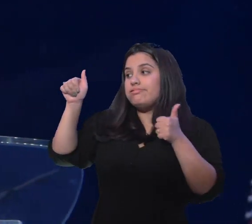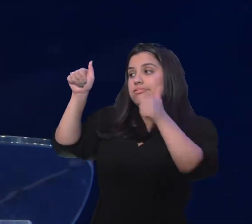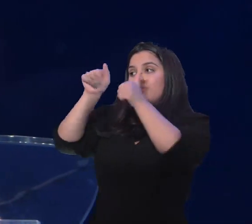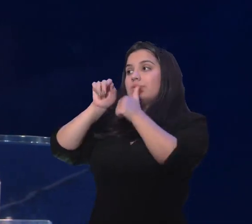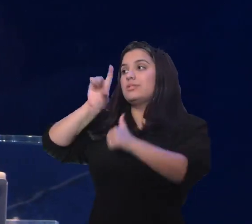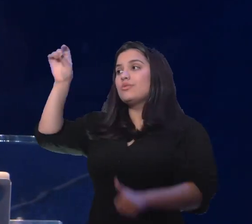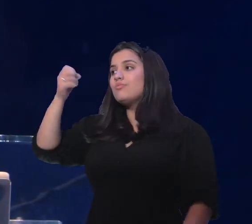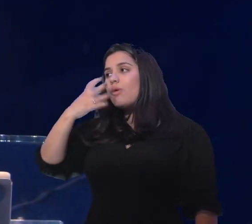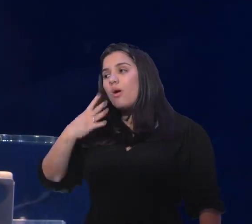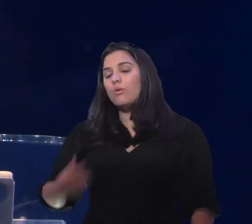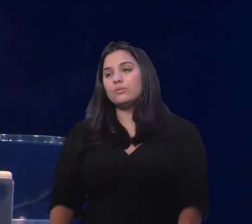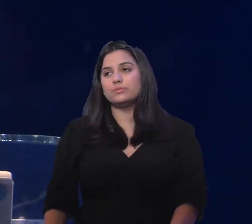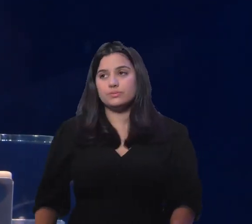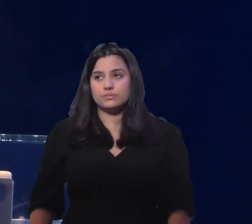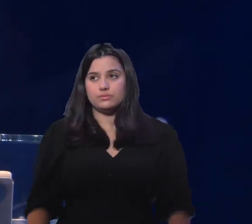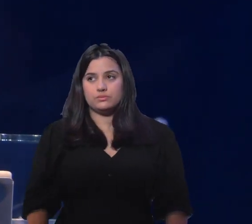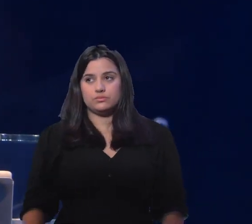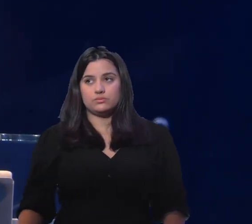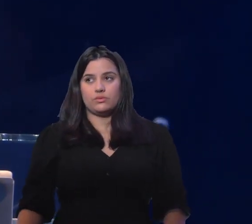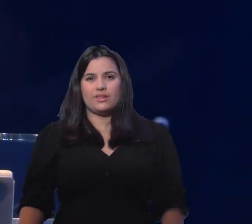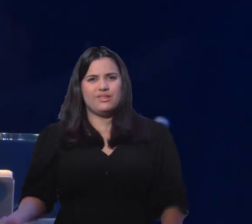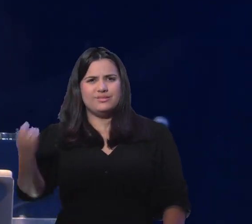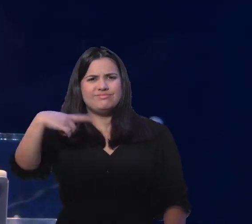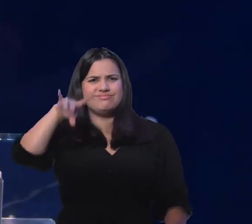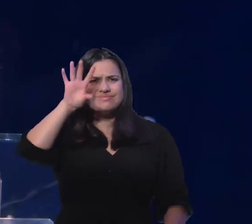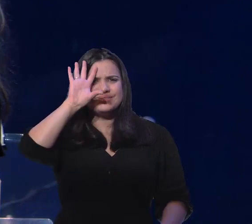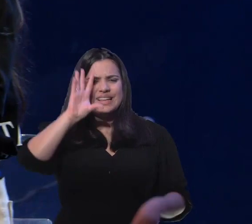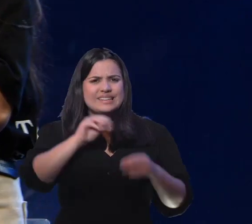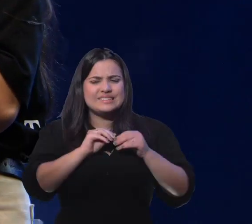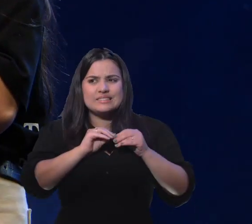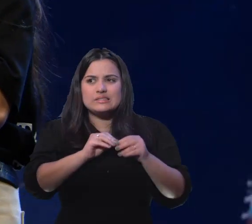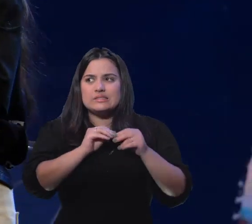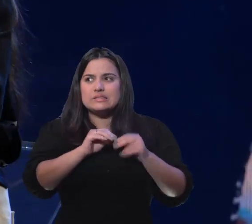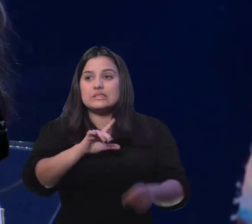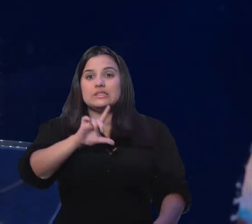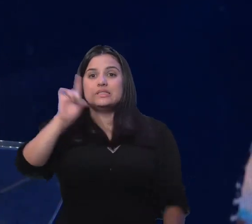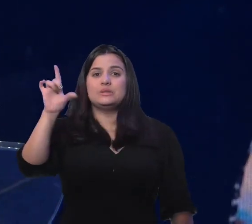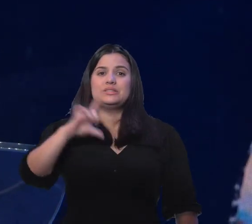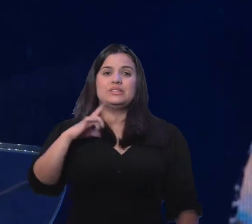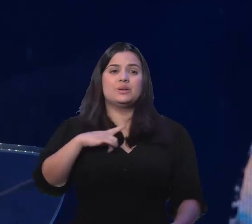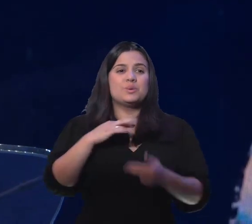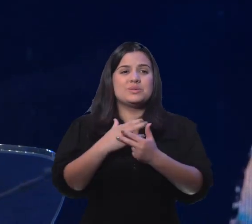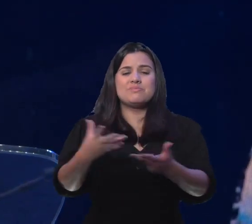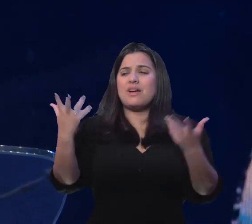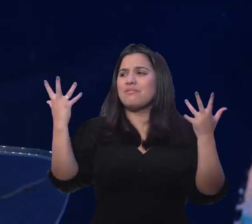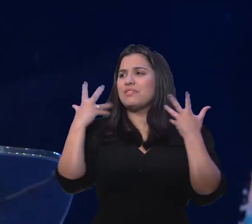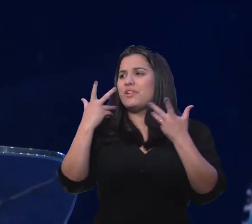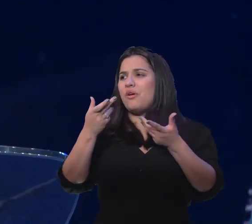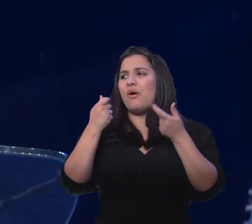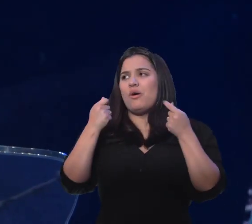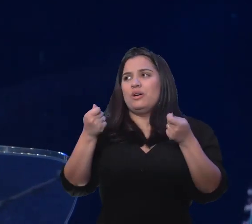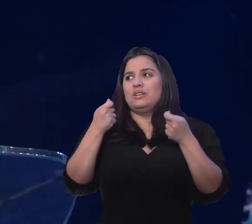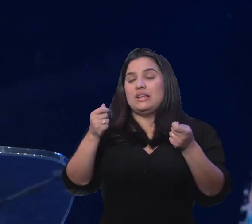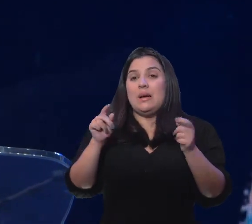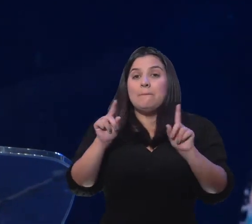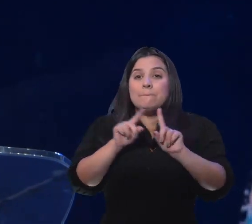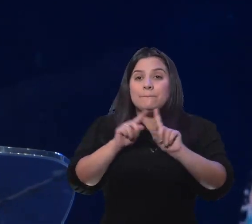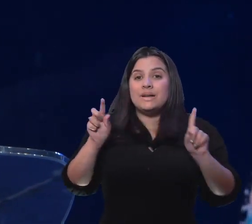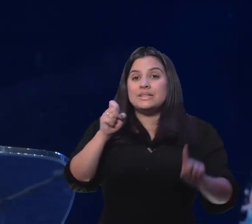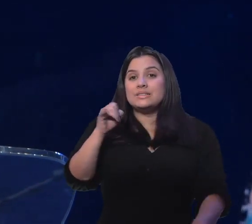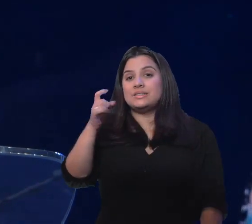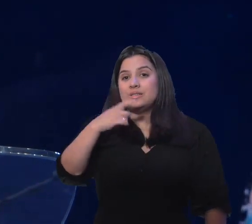para eles. Vocês entendem? Deus tem coisas maravilhosas para vocês, mas enquanto vocês não